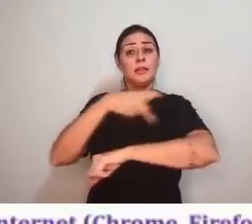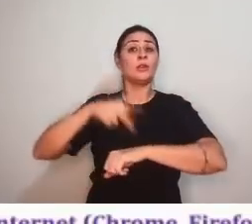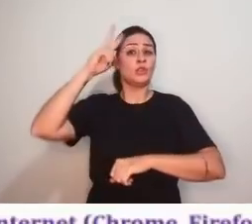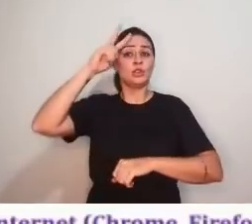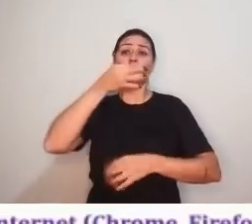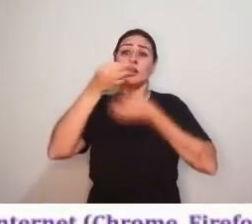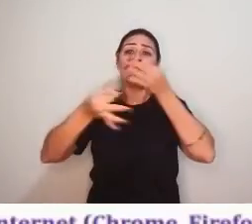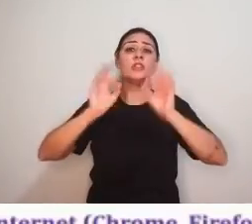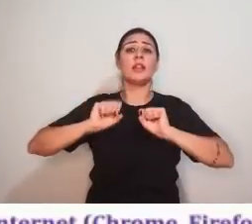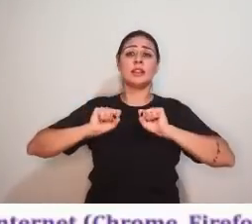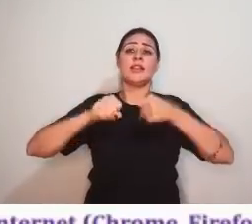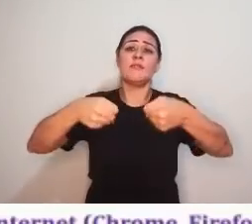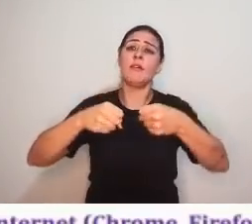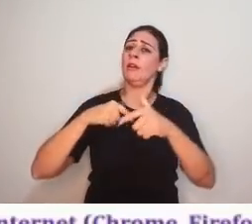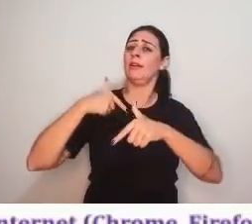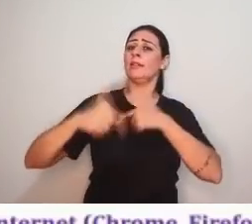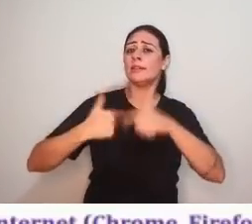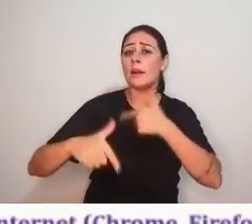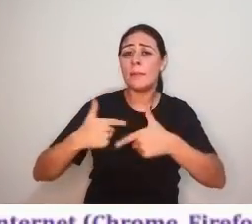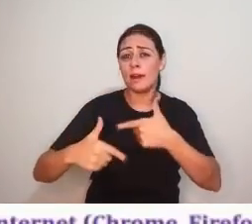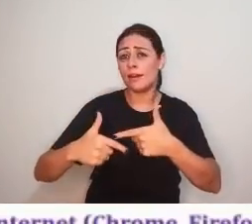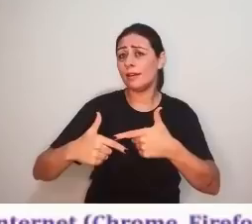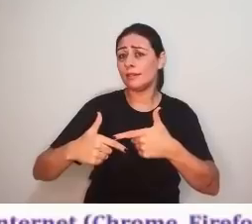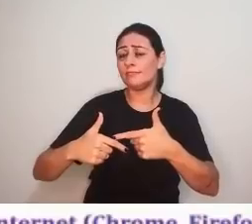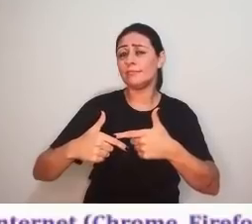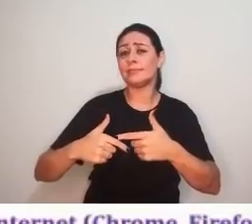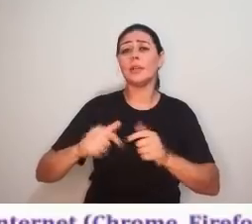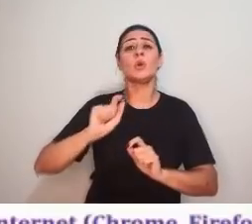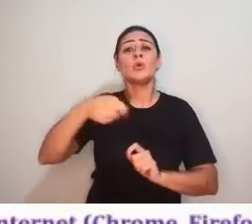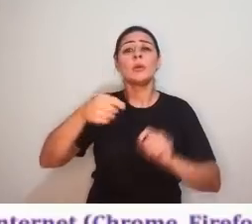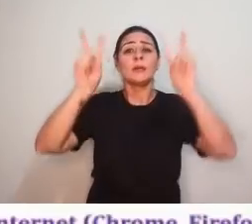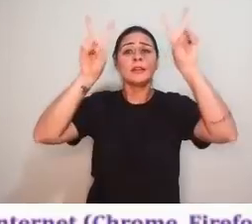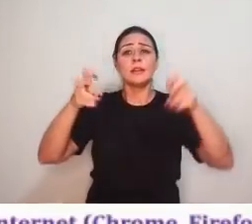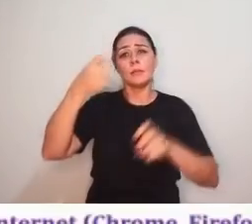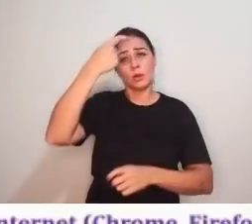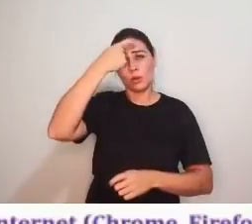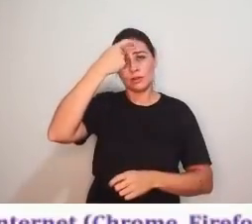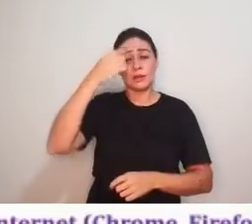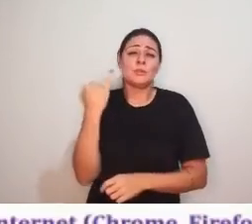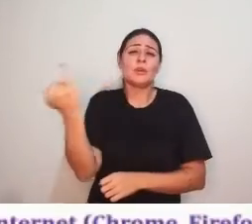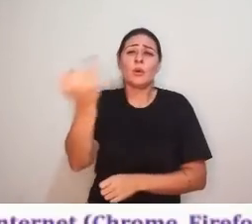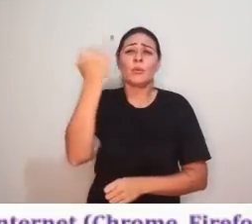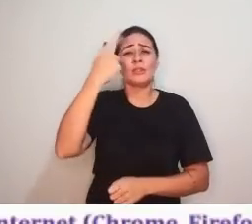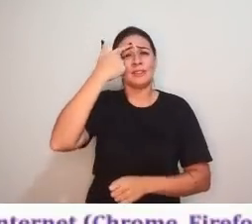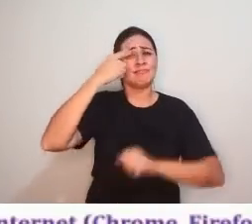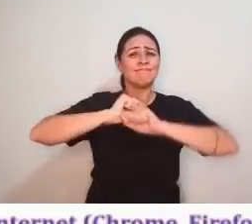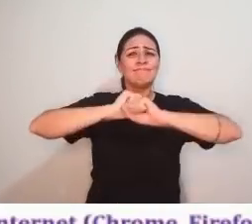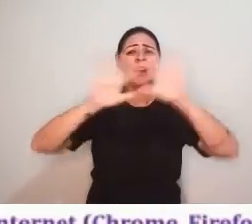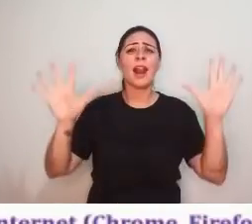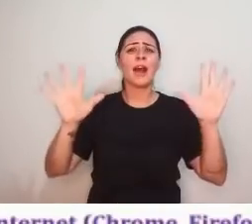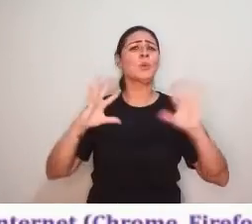pedagogia histórico-crítica tanto defende, prega e trabalha. Então, sobre concepção, ela é importante que esteja